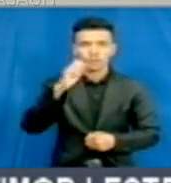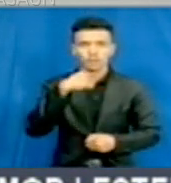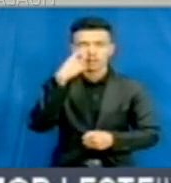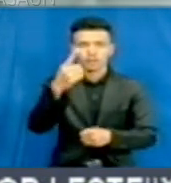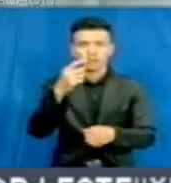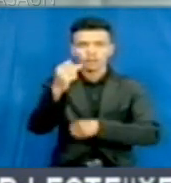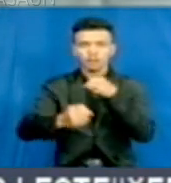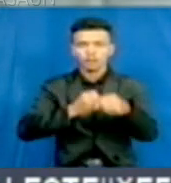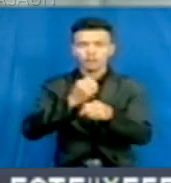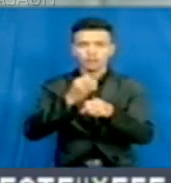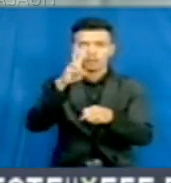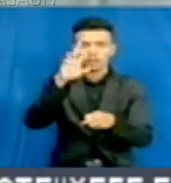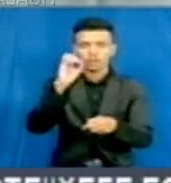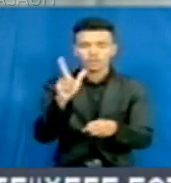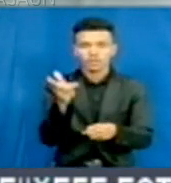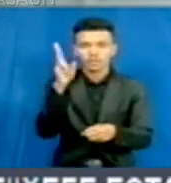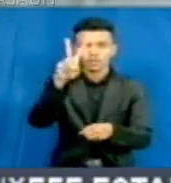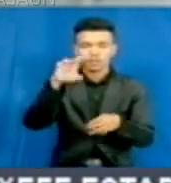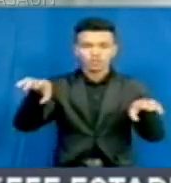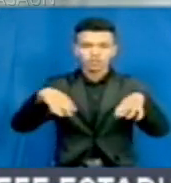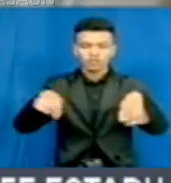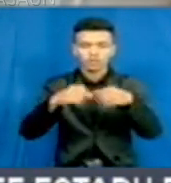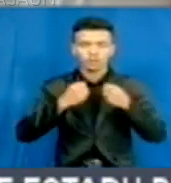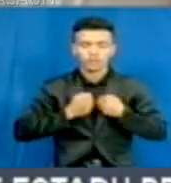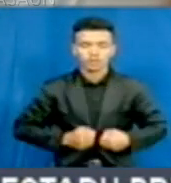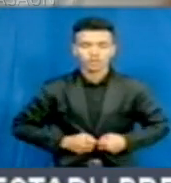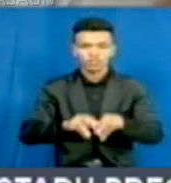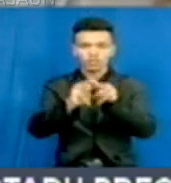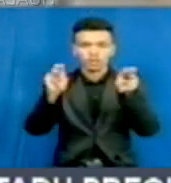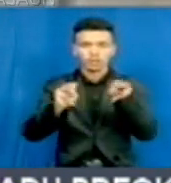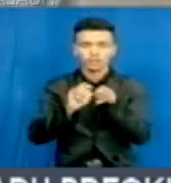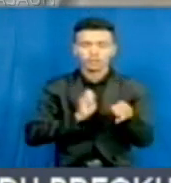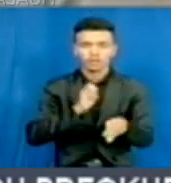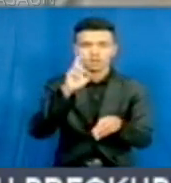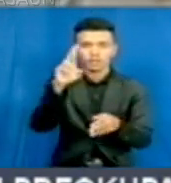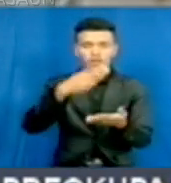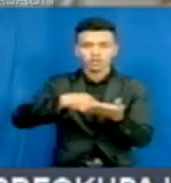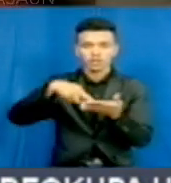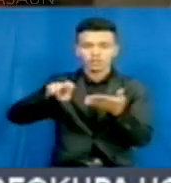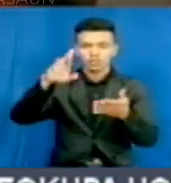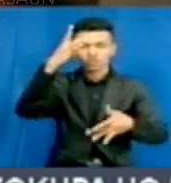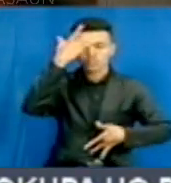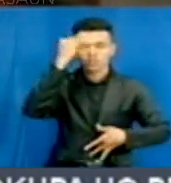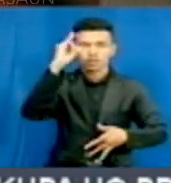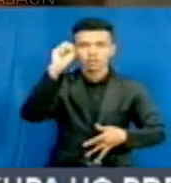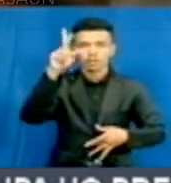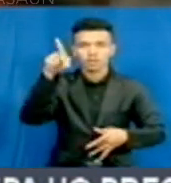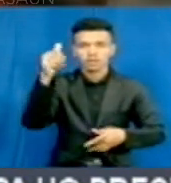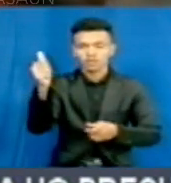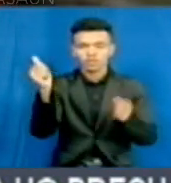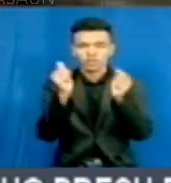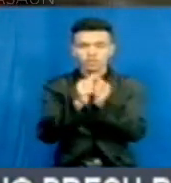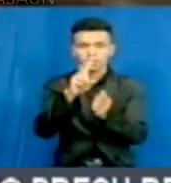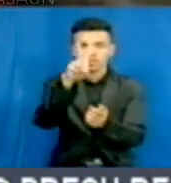Durante Atinangri, Rungrua, Ruanulo, Rassengrua, Serviço de Saúde do município Hermera, resiste caso infecção respiratória aguda, Hamutu, Krihung,